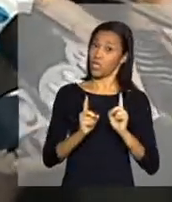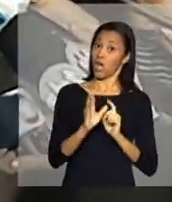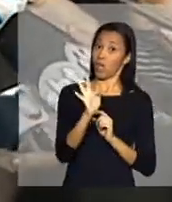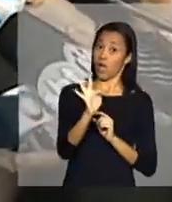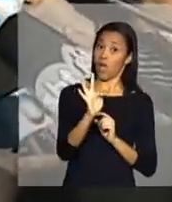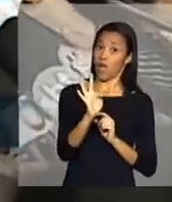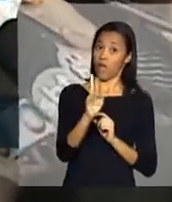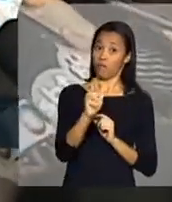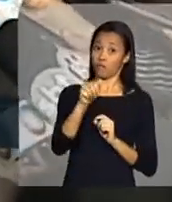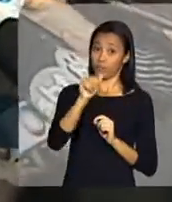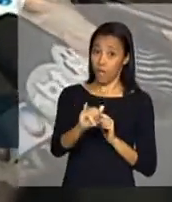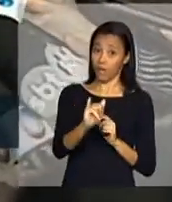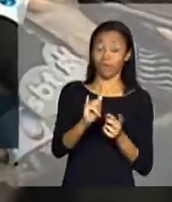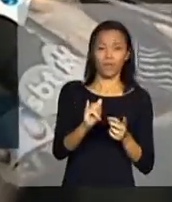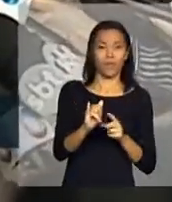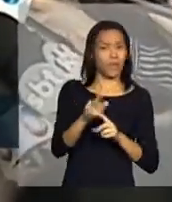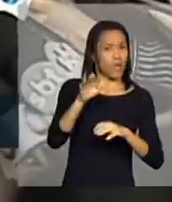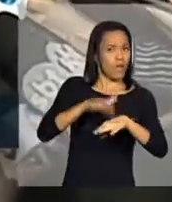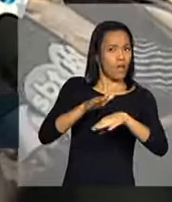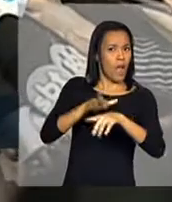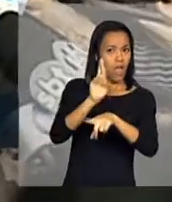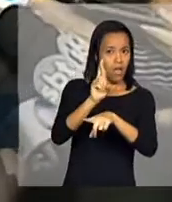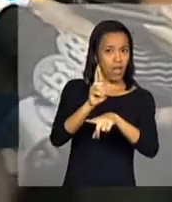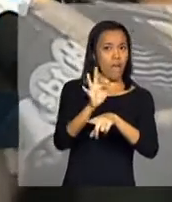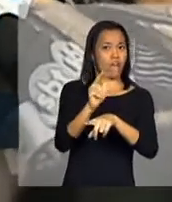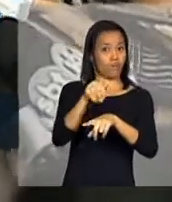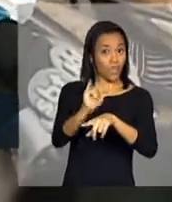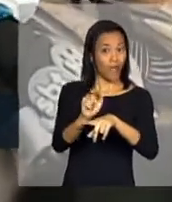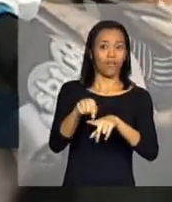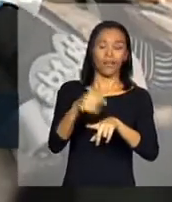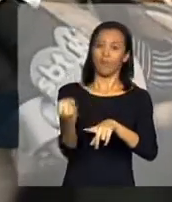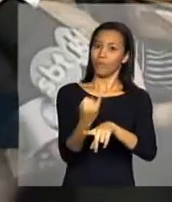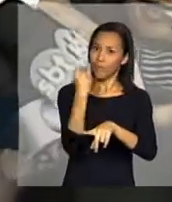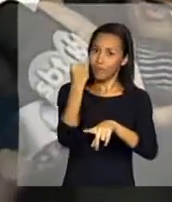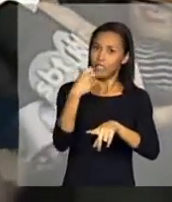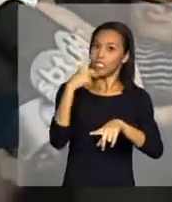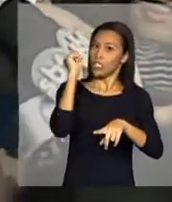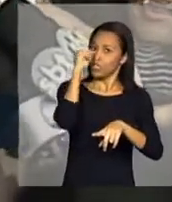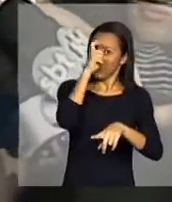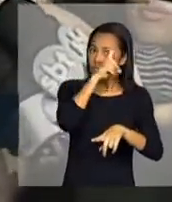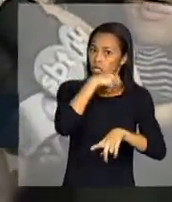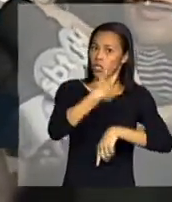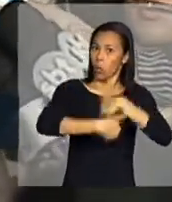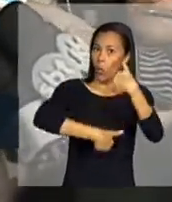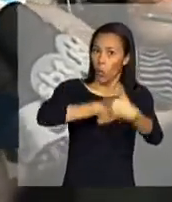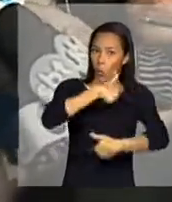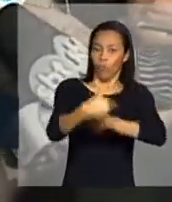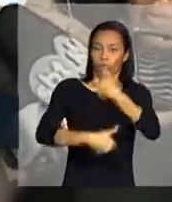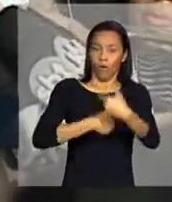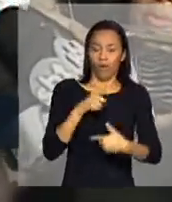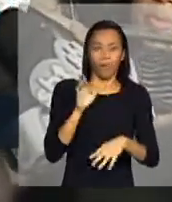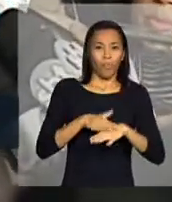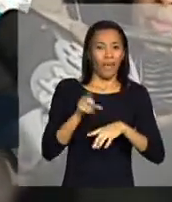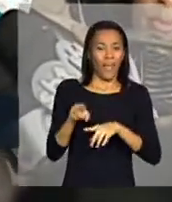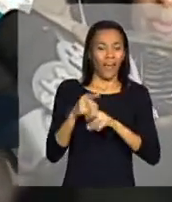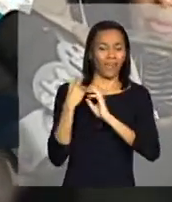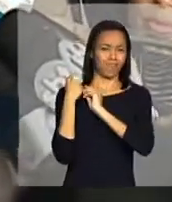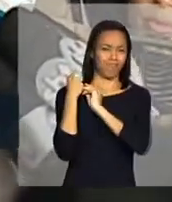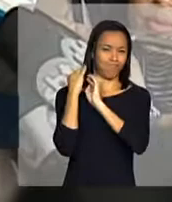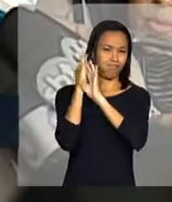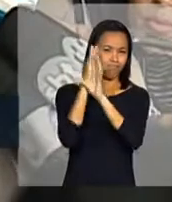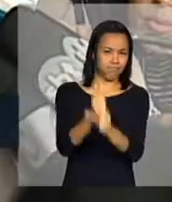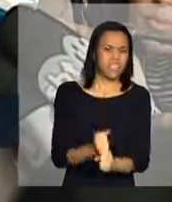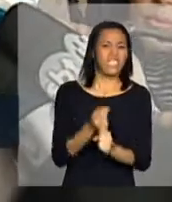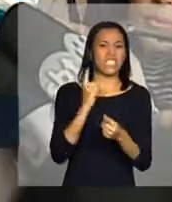a FUNAI tem tido um papel muito importante e é um papel difícil de ser exercido, porque ela, tradicionalmente, ela